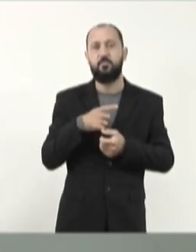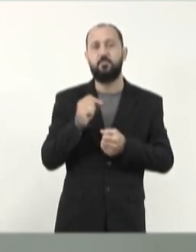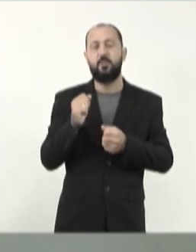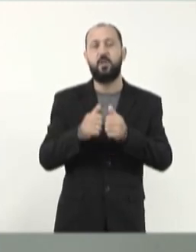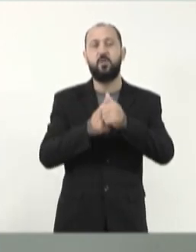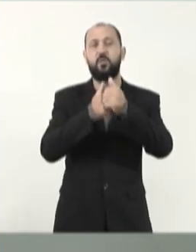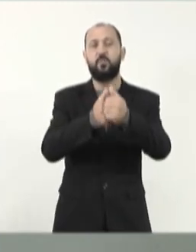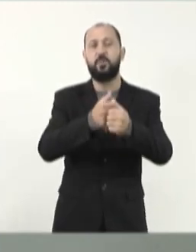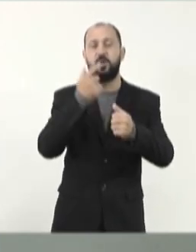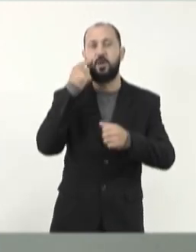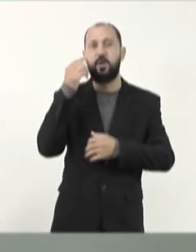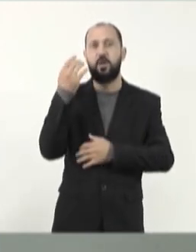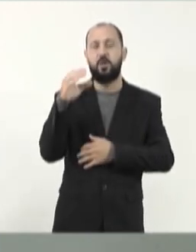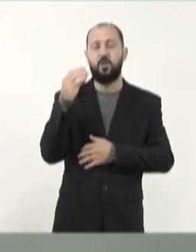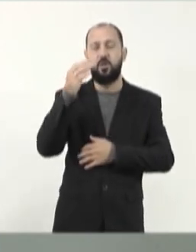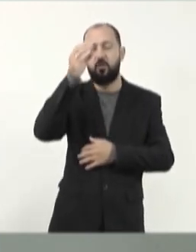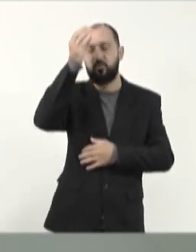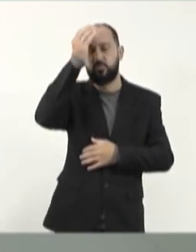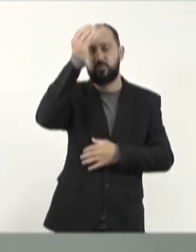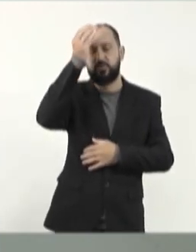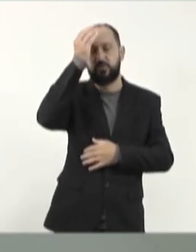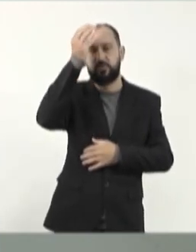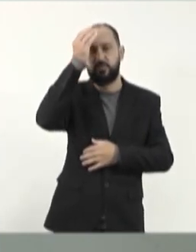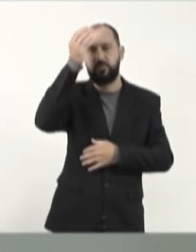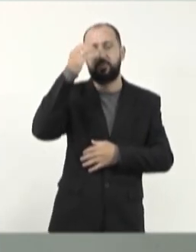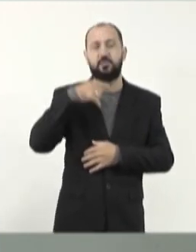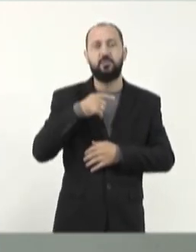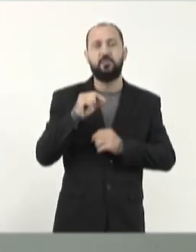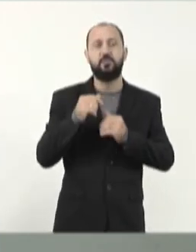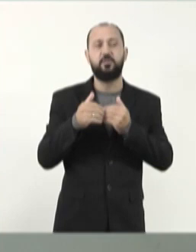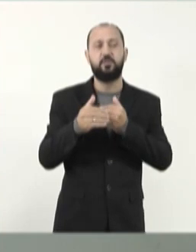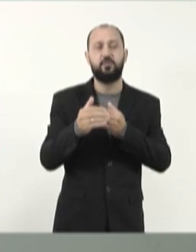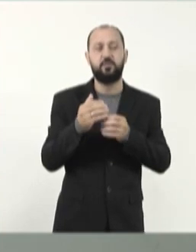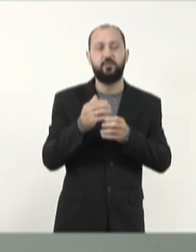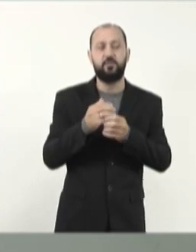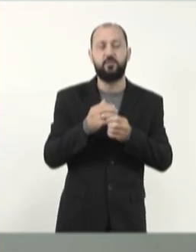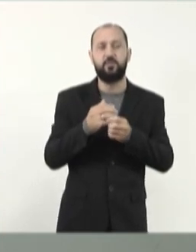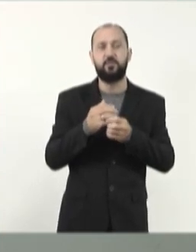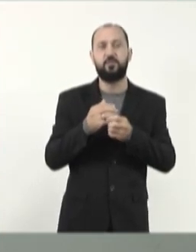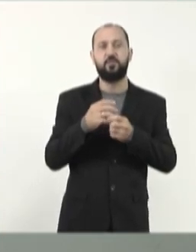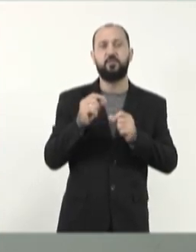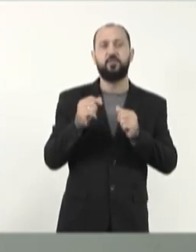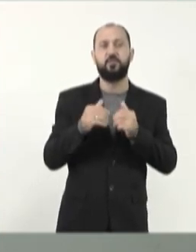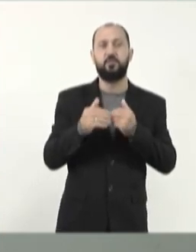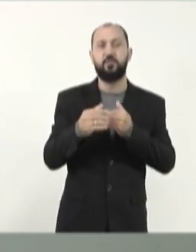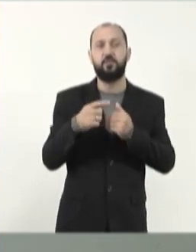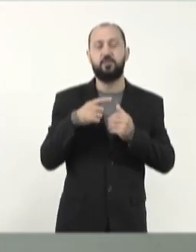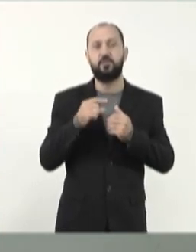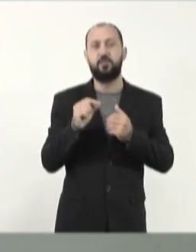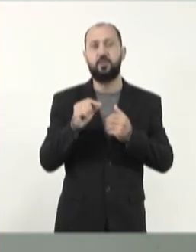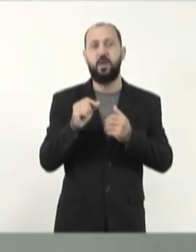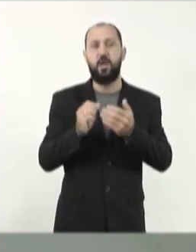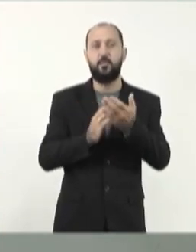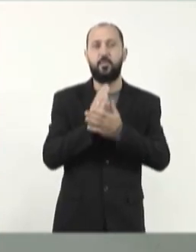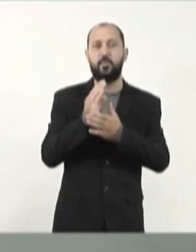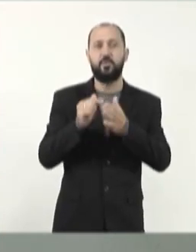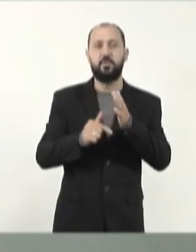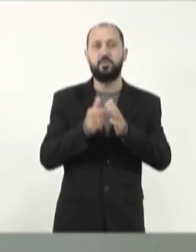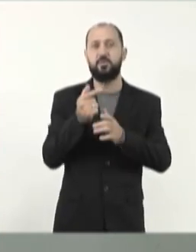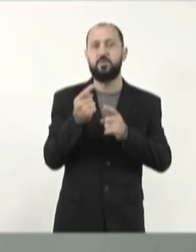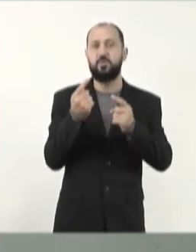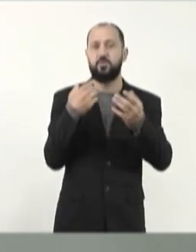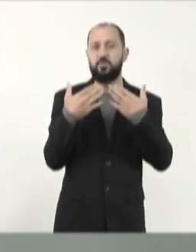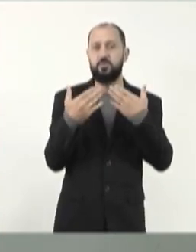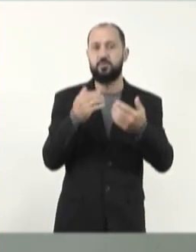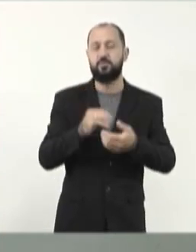ela quer conscientizar e também incentivar o diagnóstico precoce aqui em Mato Grosso do Sul. Matéria então aprovada em segunda